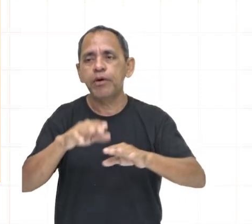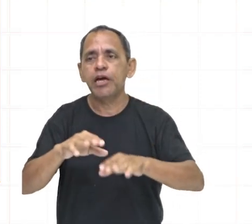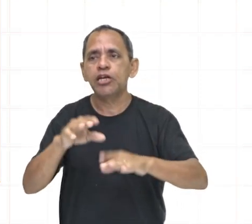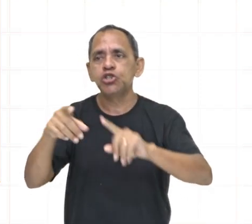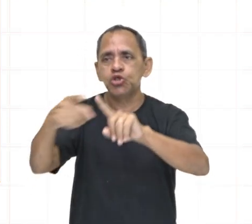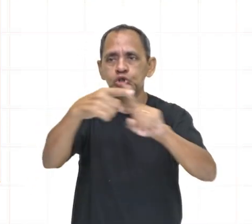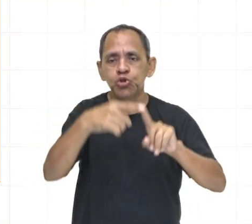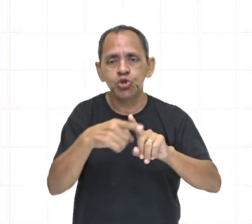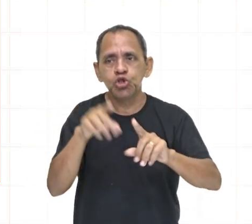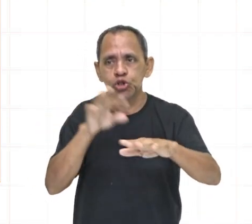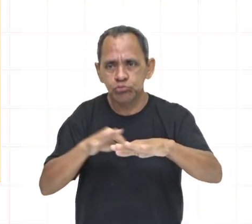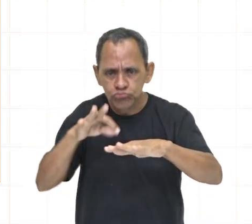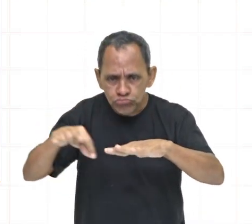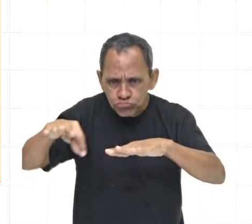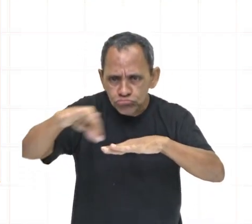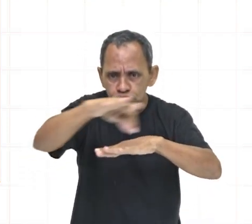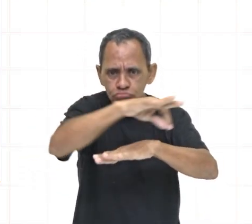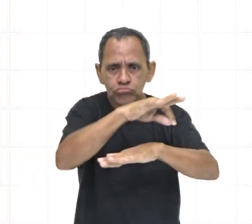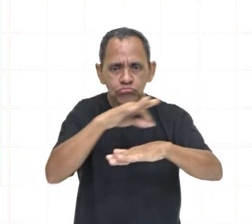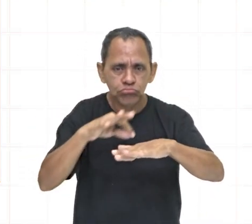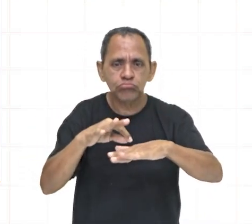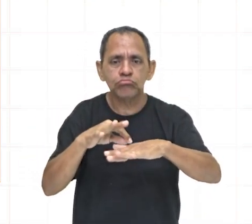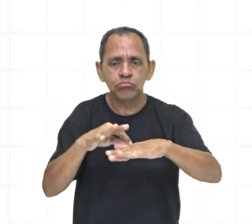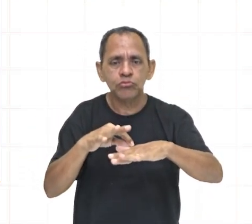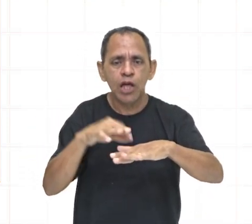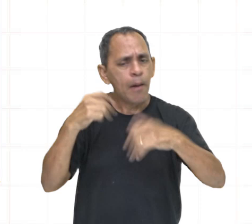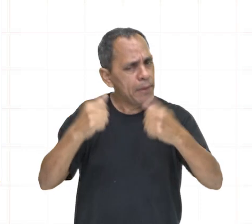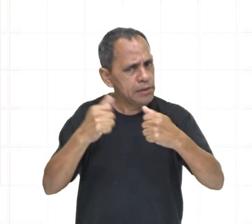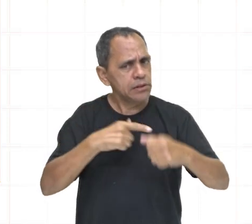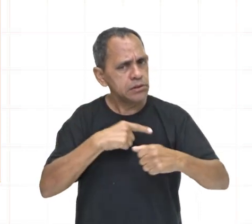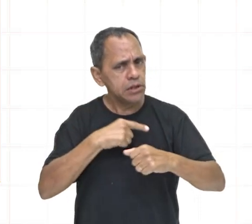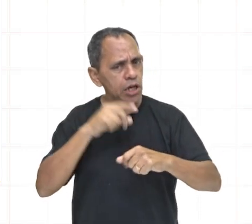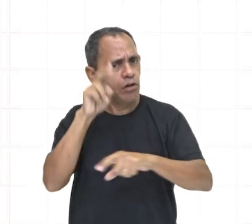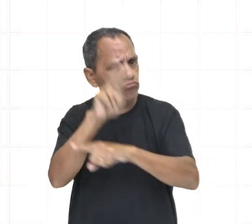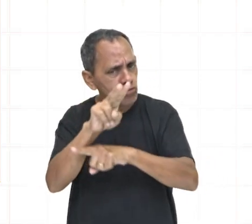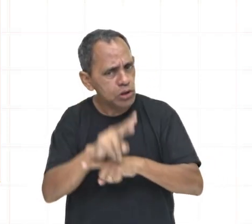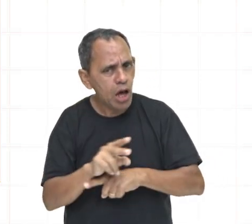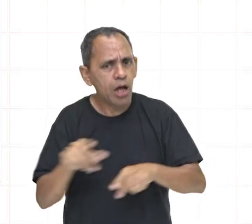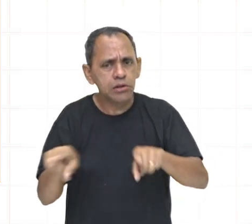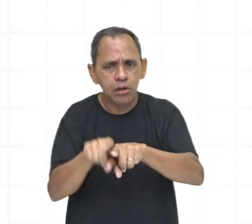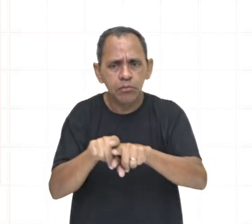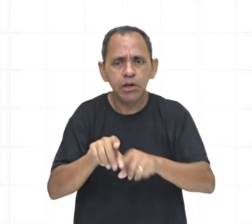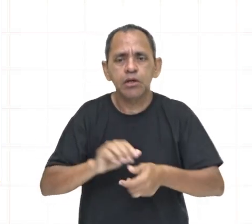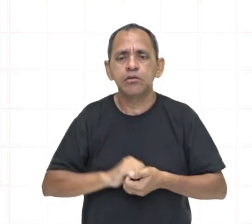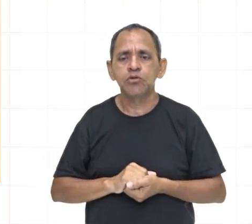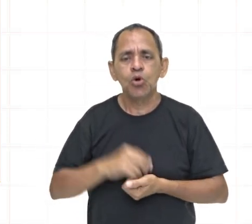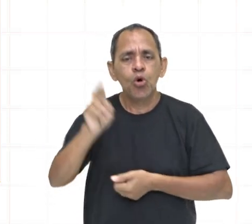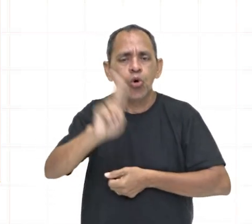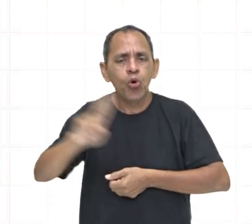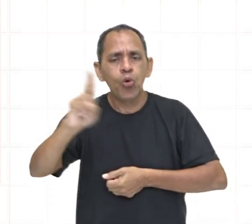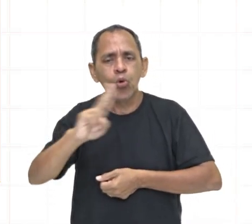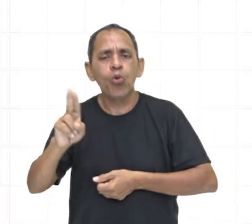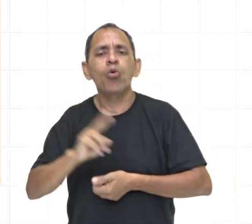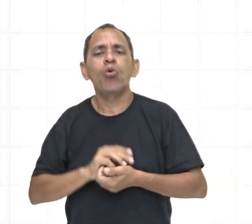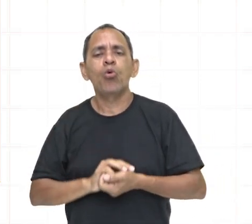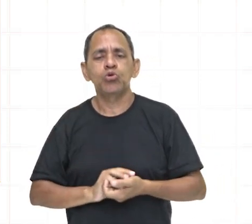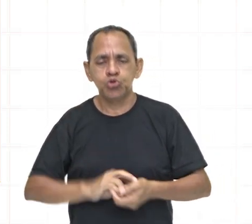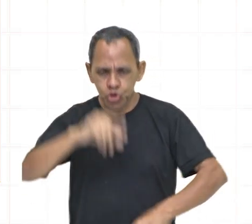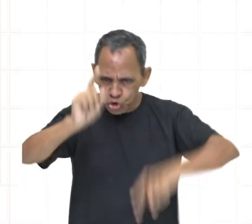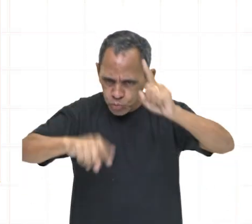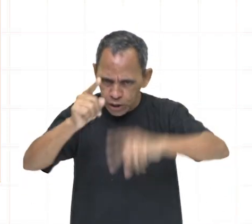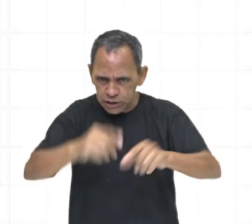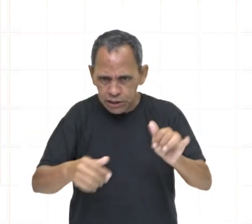de água tem que ter este cuidado. Além disso, a utilização de fertilizantes, né,